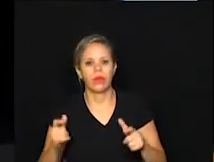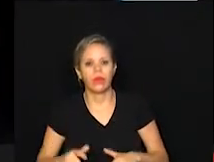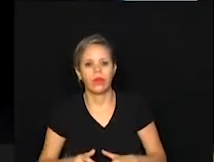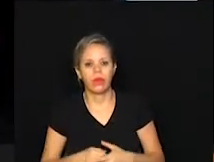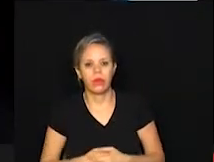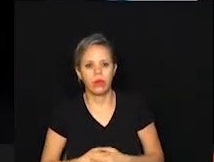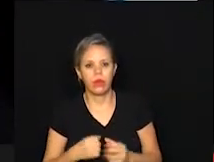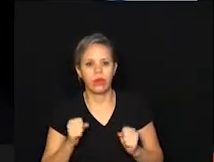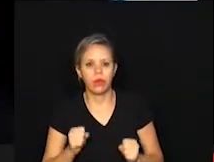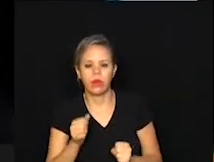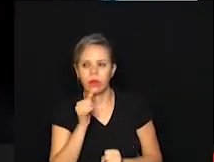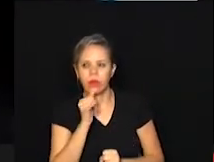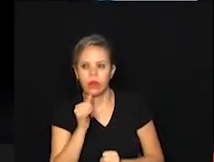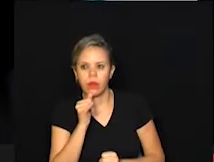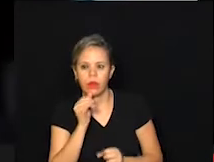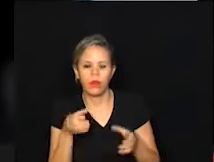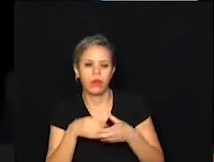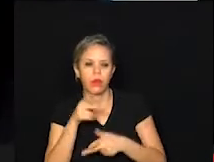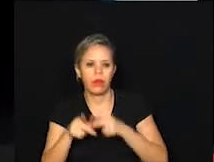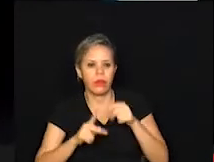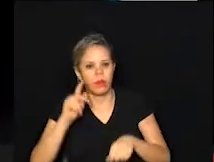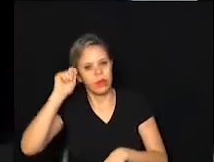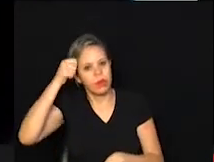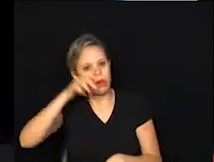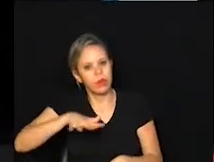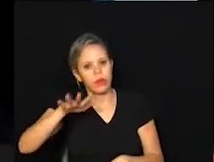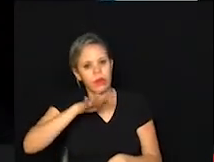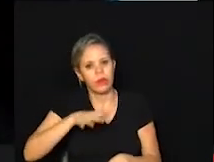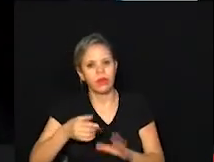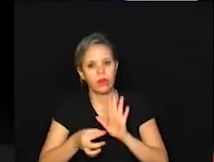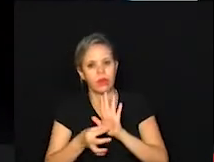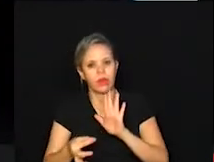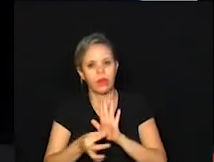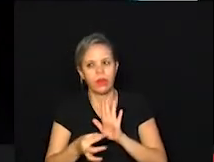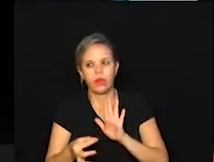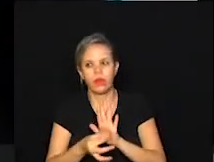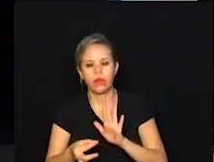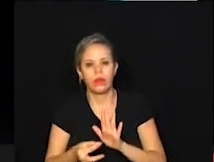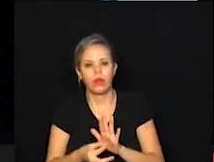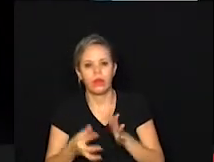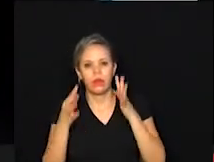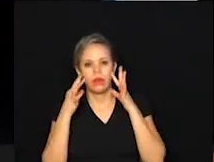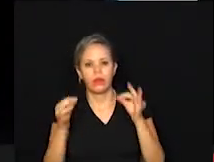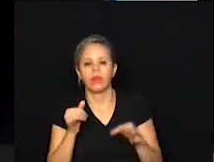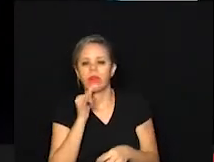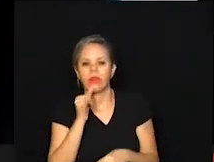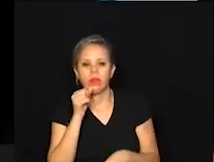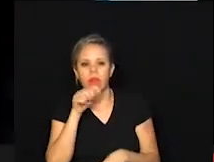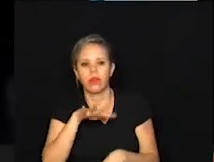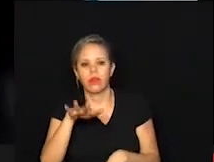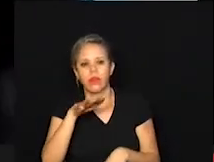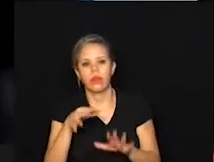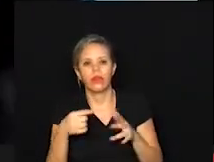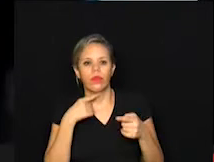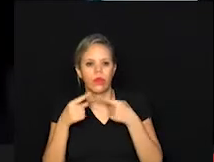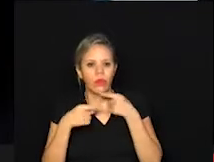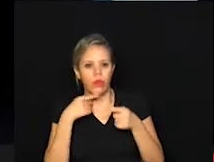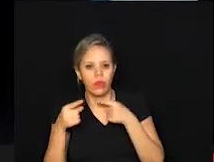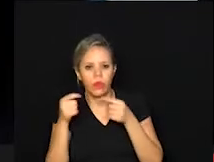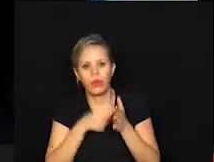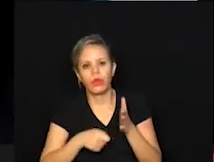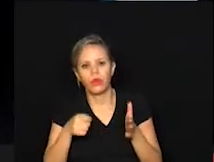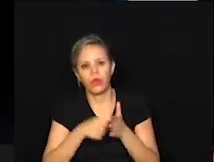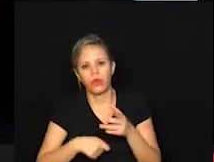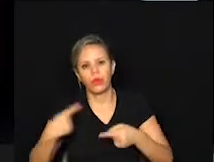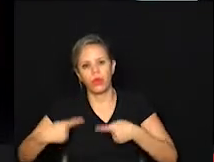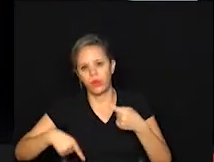em que a comunidade negra possa se manifestar, chamar atenção para as suas questões, né? A gente sabe que a